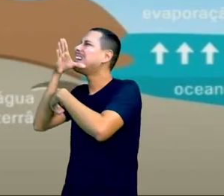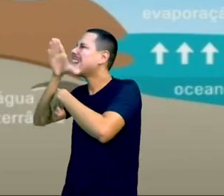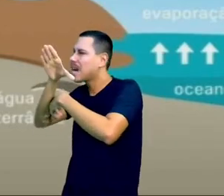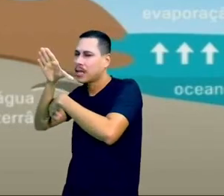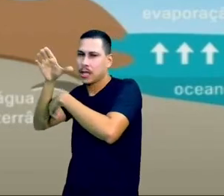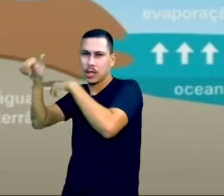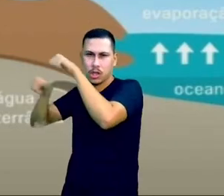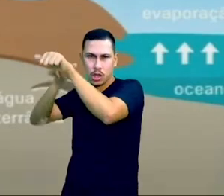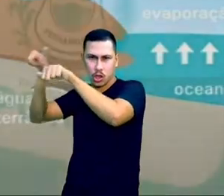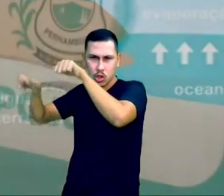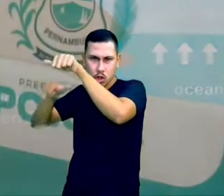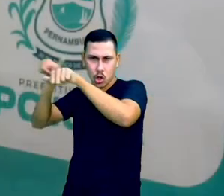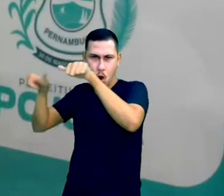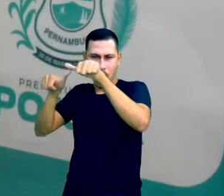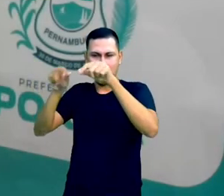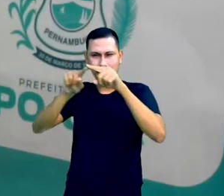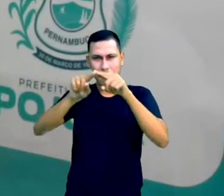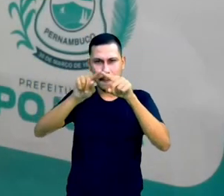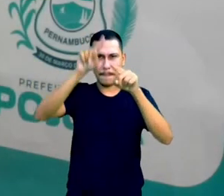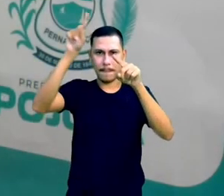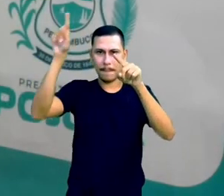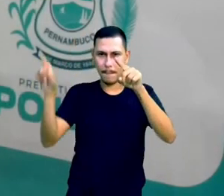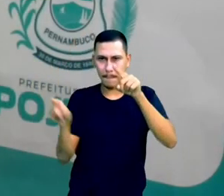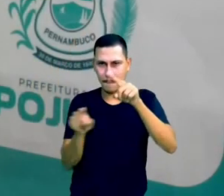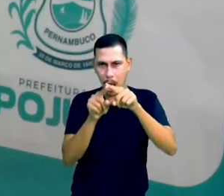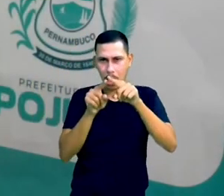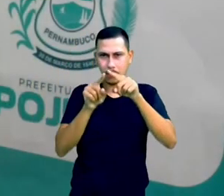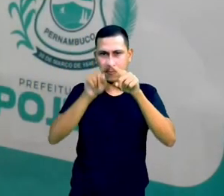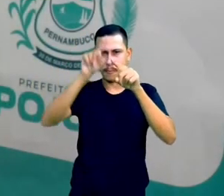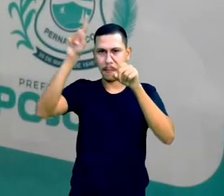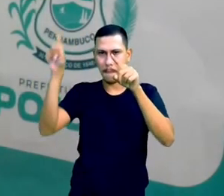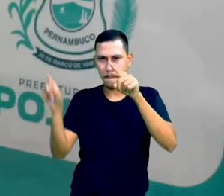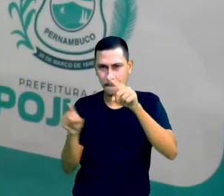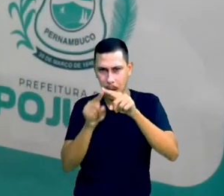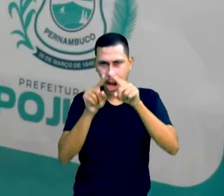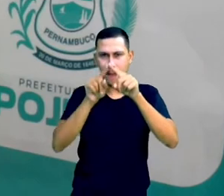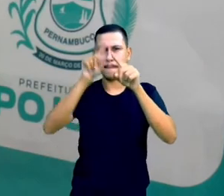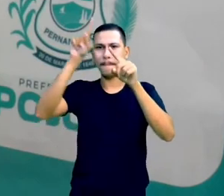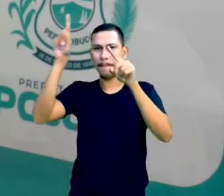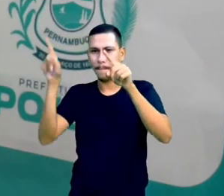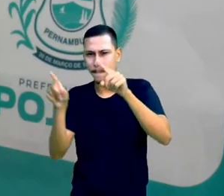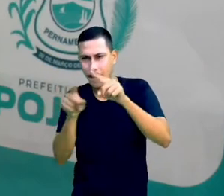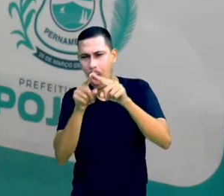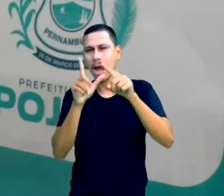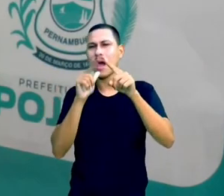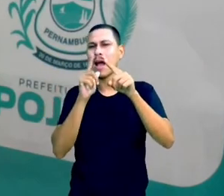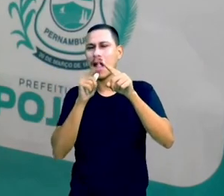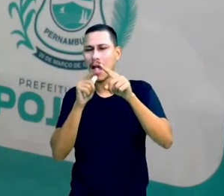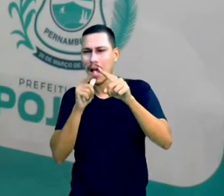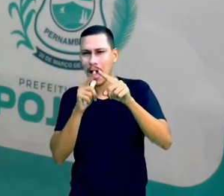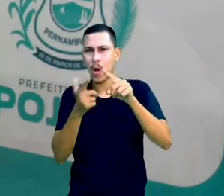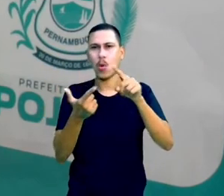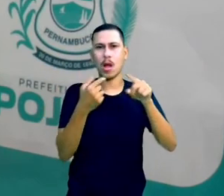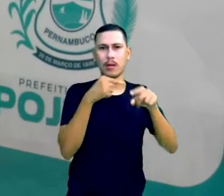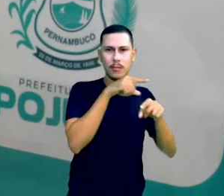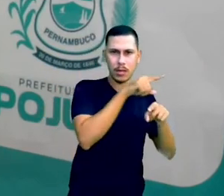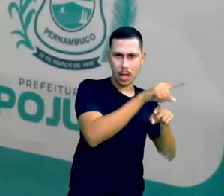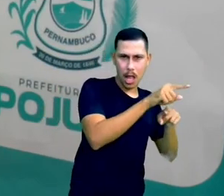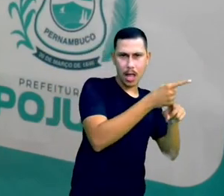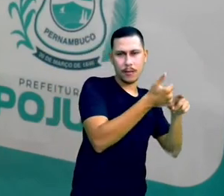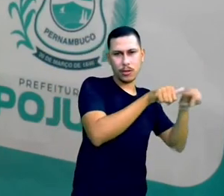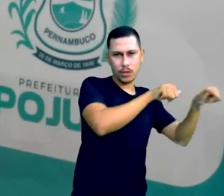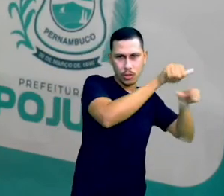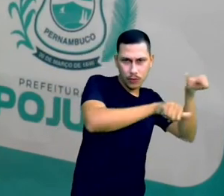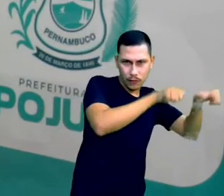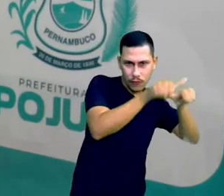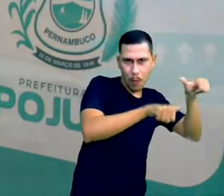um ciclo hidrológico. Ela precipita, enche o lago, evapora, se transforma